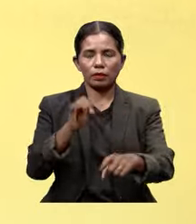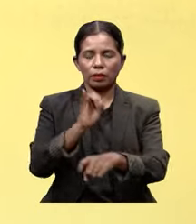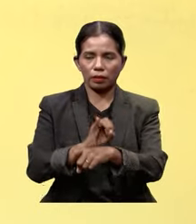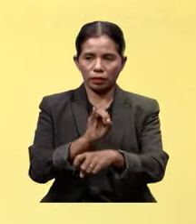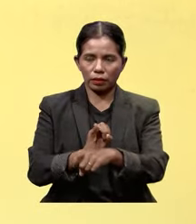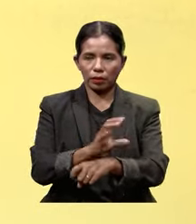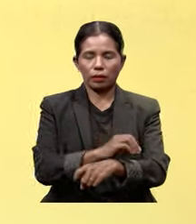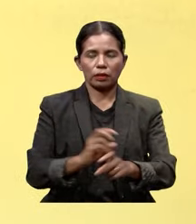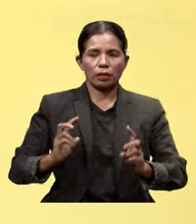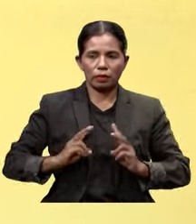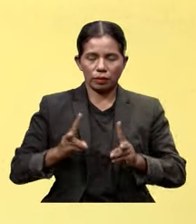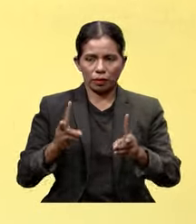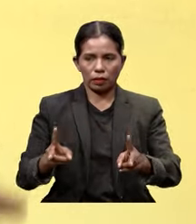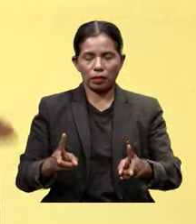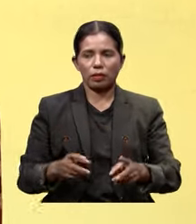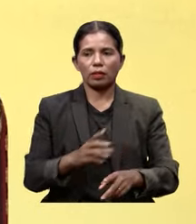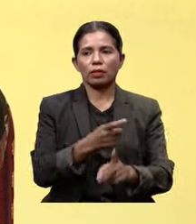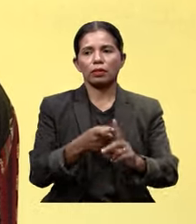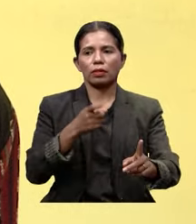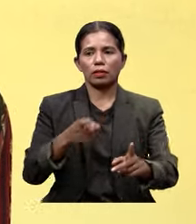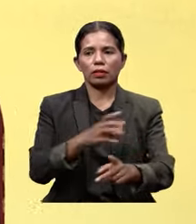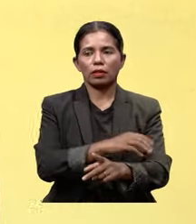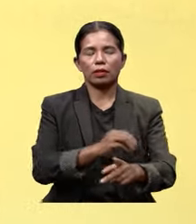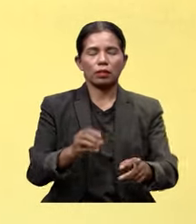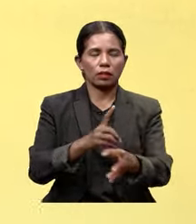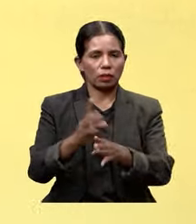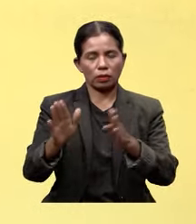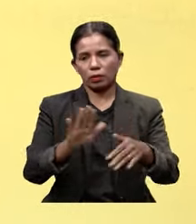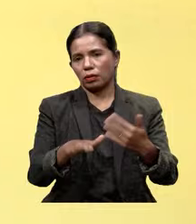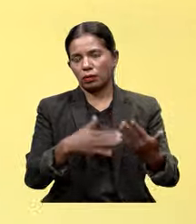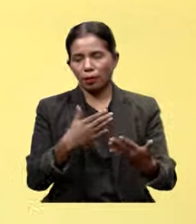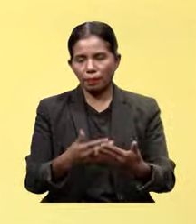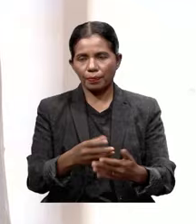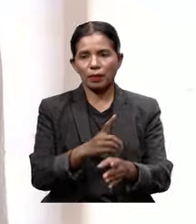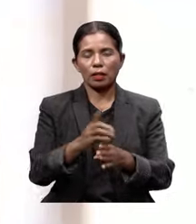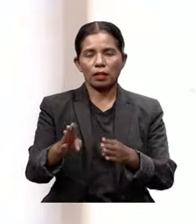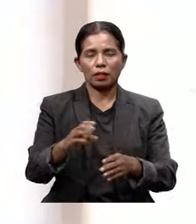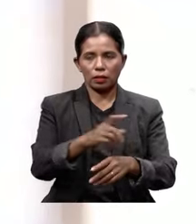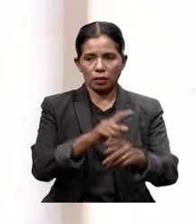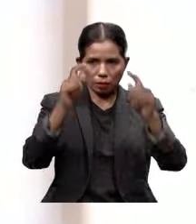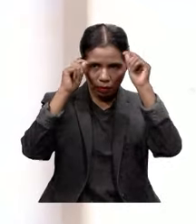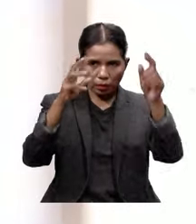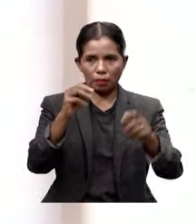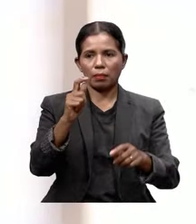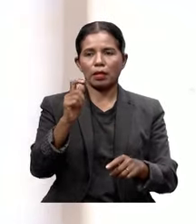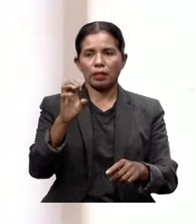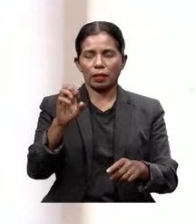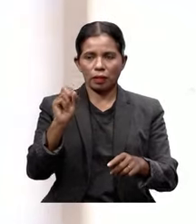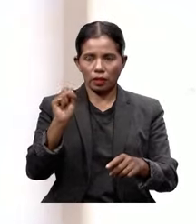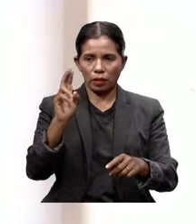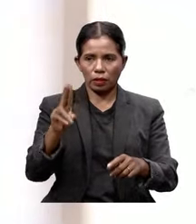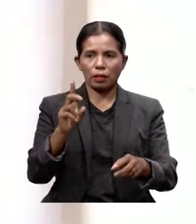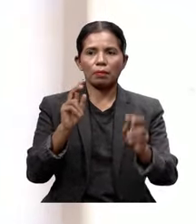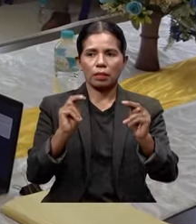parte veteranos, parte sectores relevantes sira. Diretor Rebia Timor-Leste, Mateus Soares Ateten, precisa de